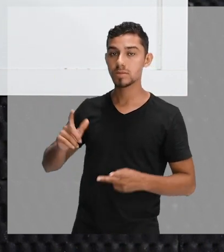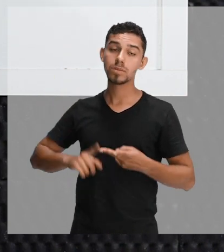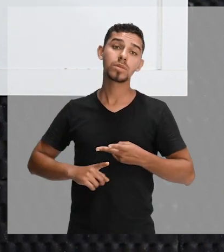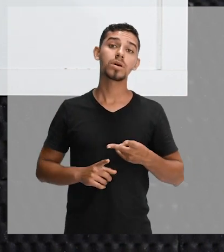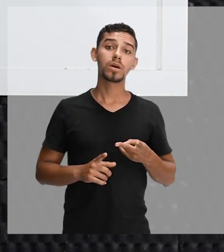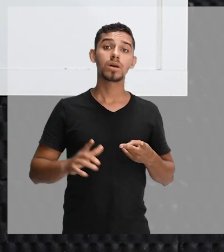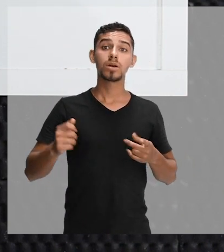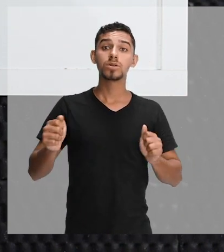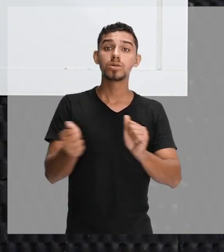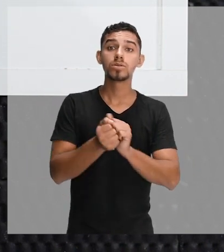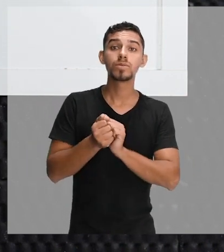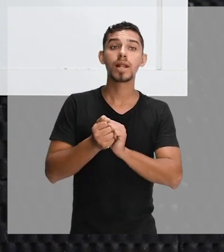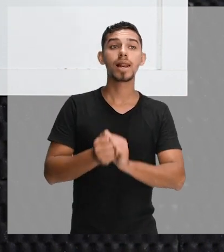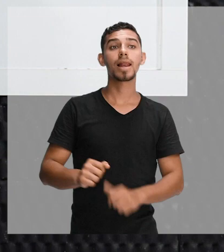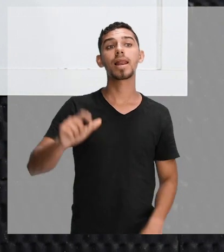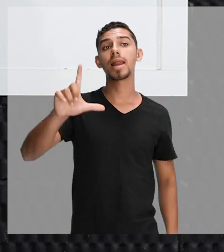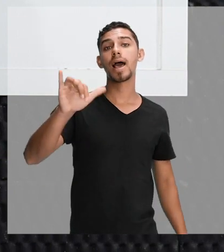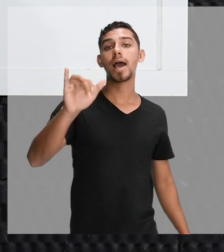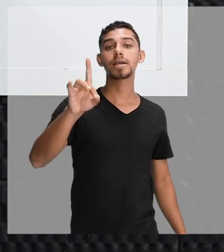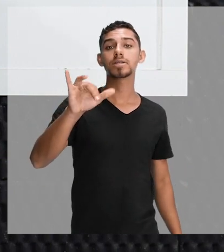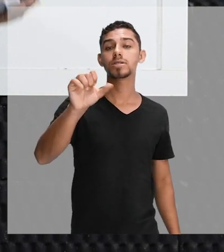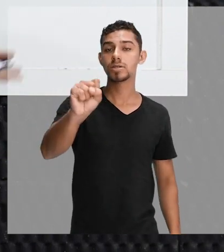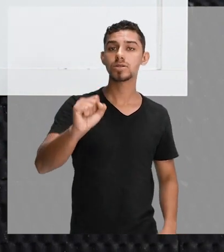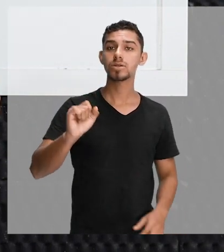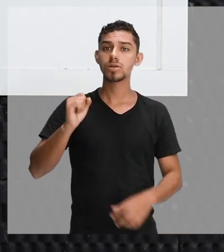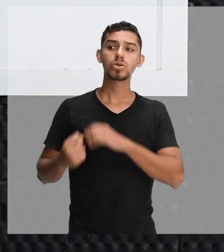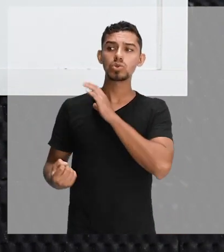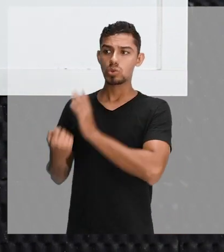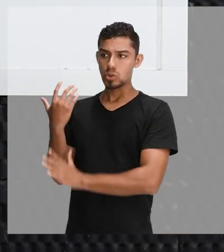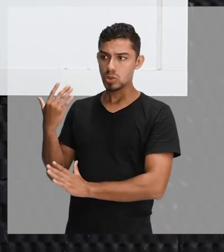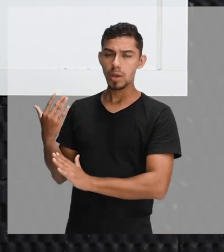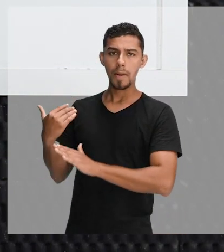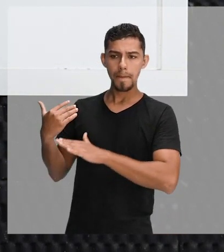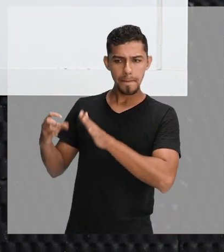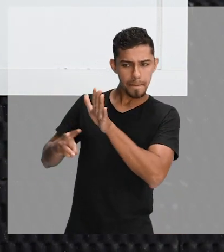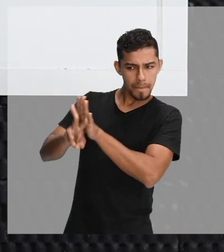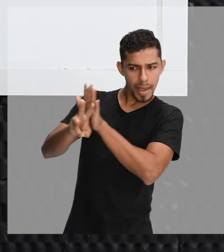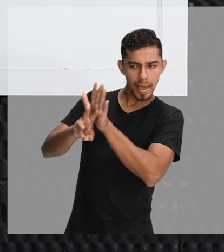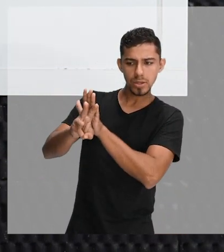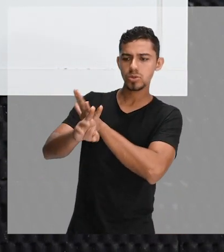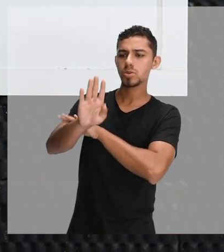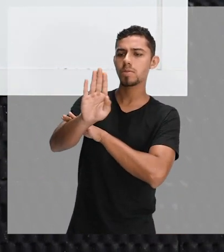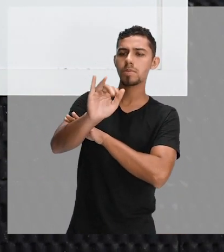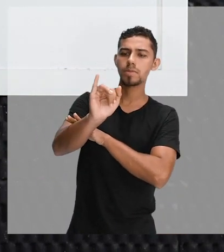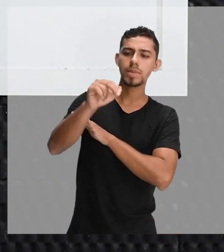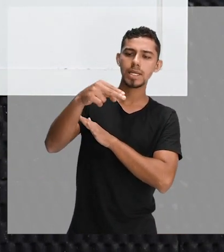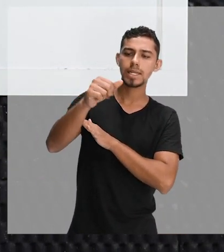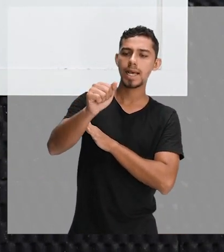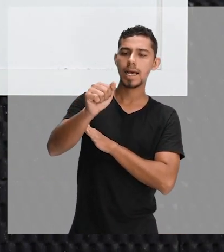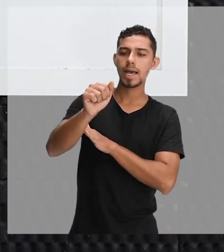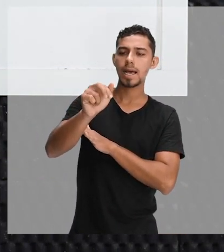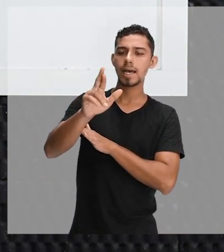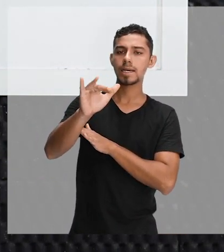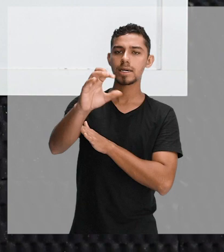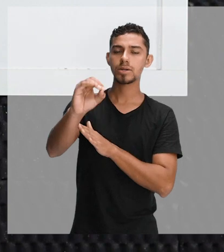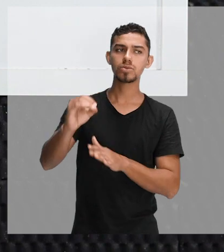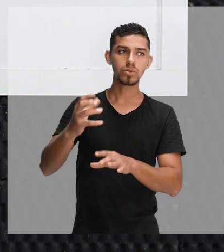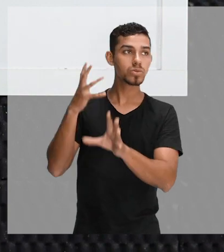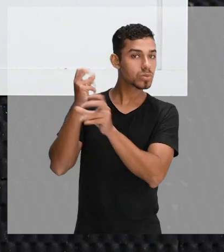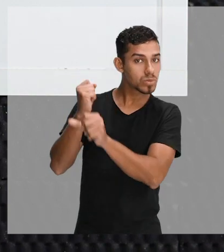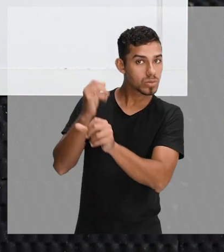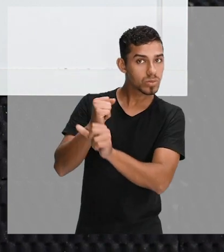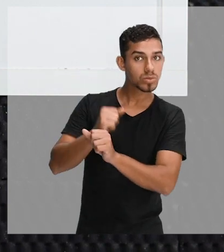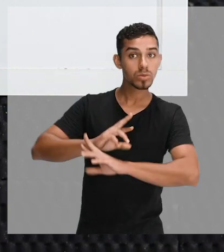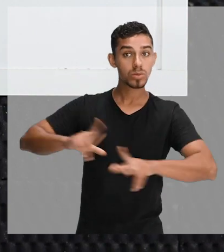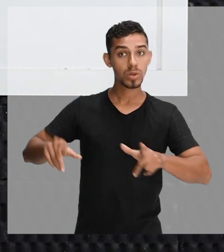a desenvolver o quê? Aquele famoso método binário. Tá? Dizem até que o cálculo diferencial é de Leibniz e